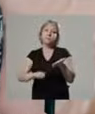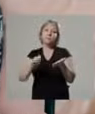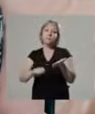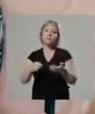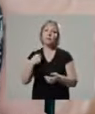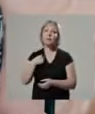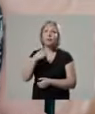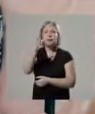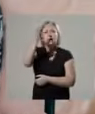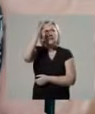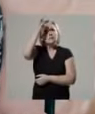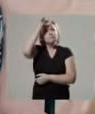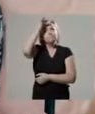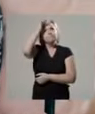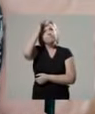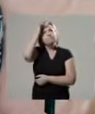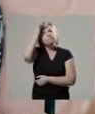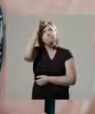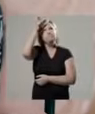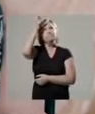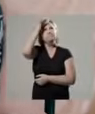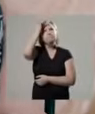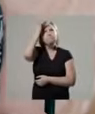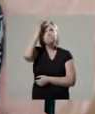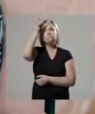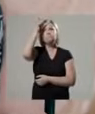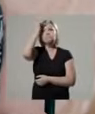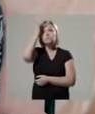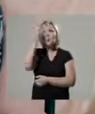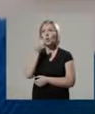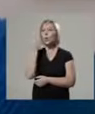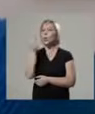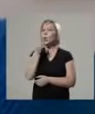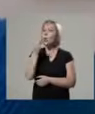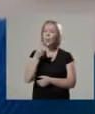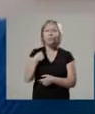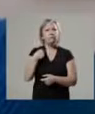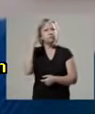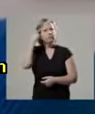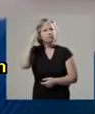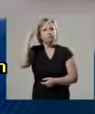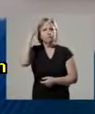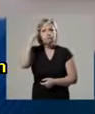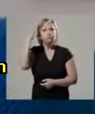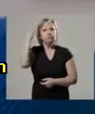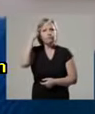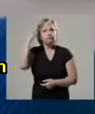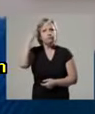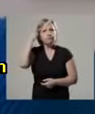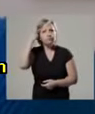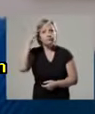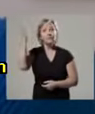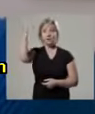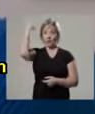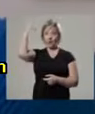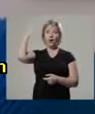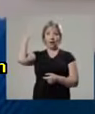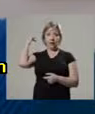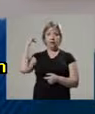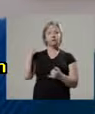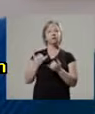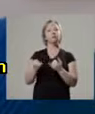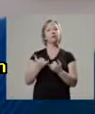Isso marcou muito a minha minha relação com a questão da deficiência, porque assim, antes era um